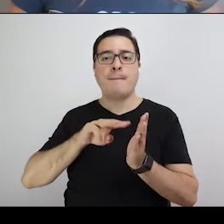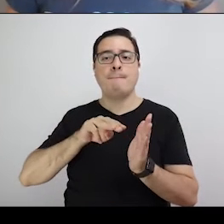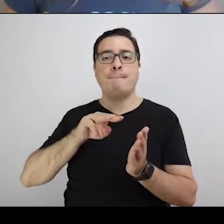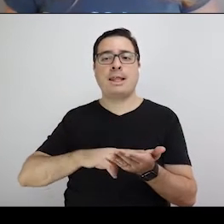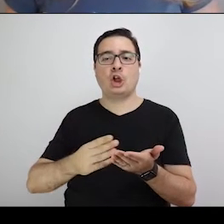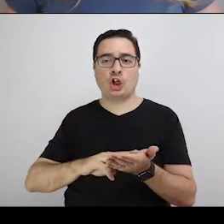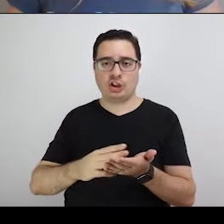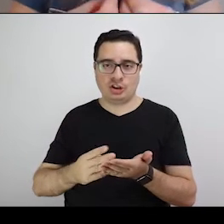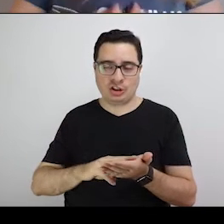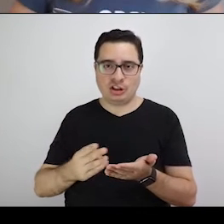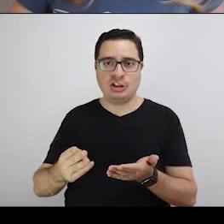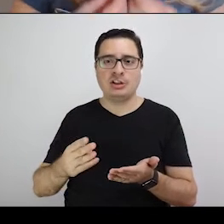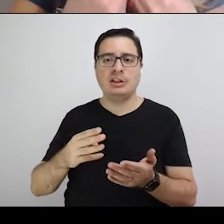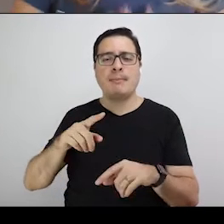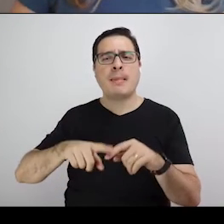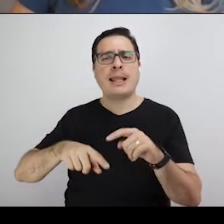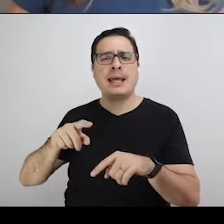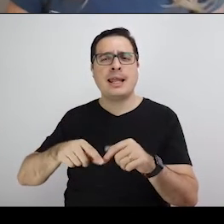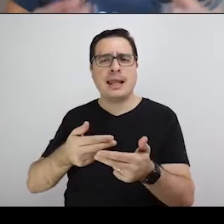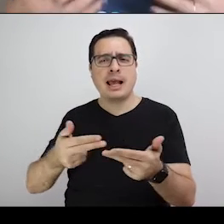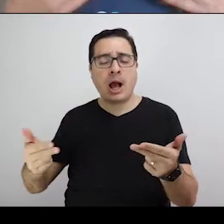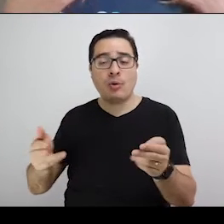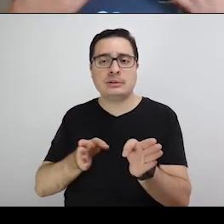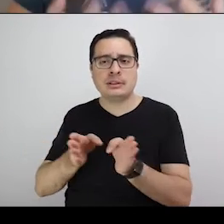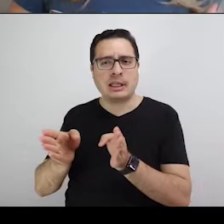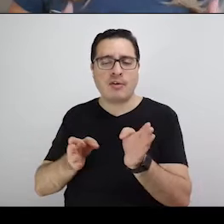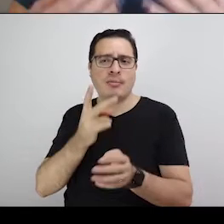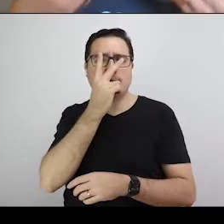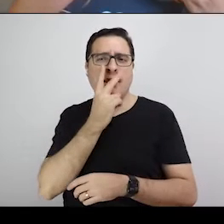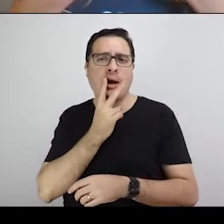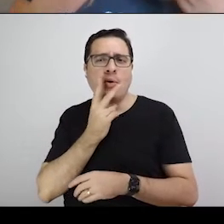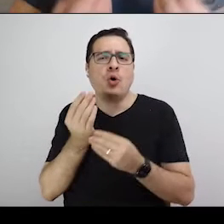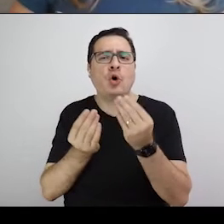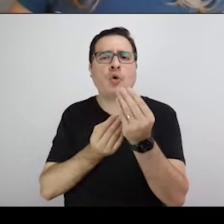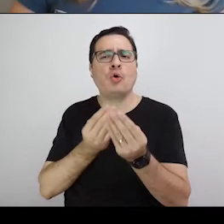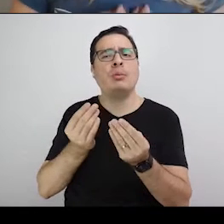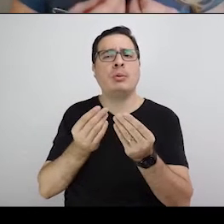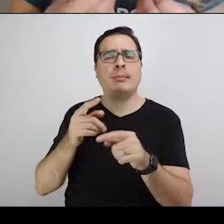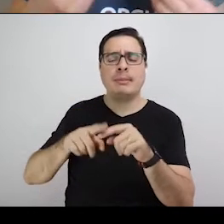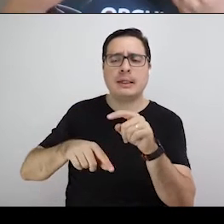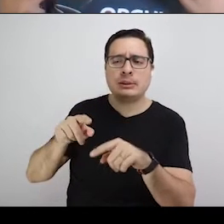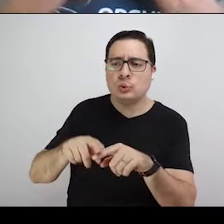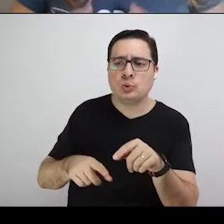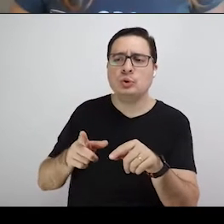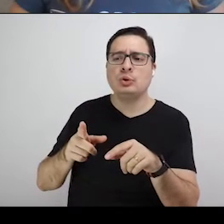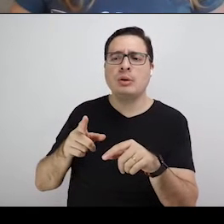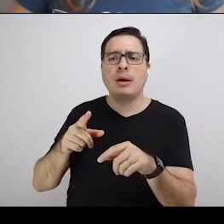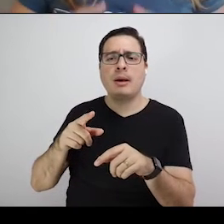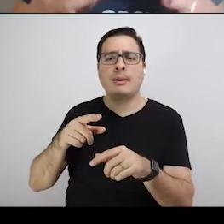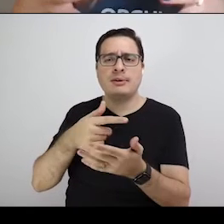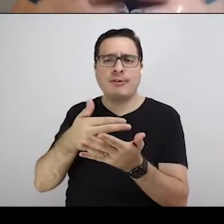materiais acessíveis para cegos, né, como implementar produtos, materiais, né,